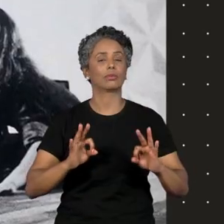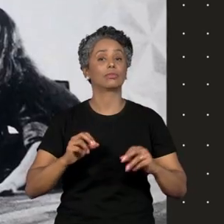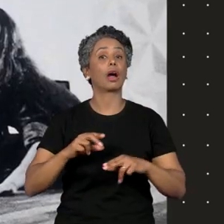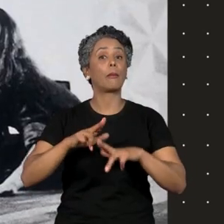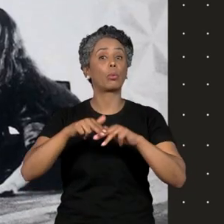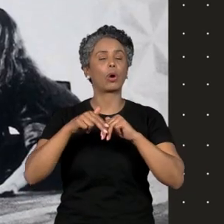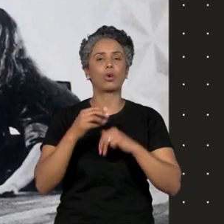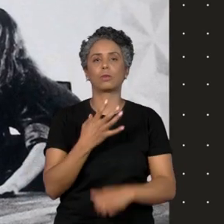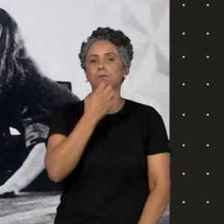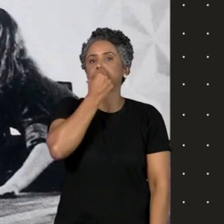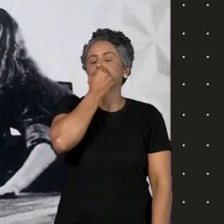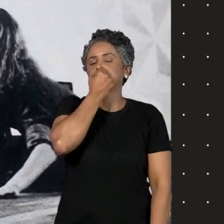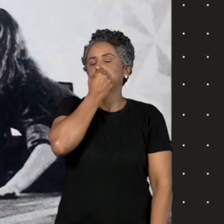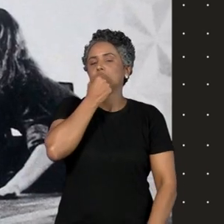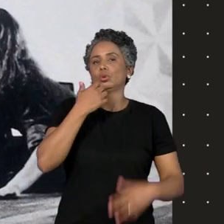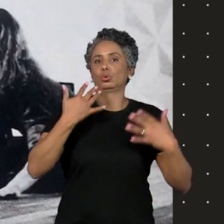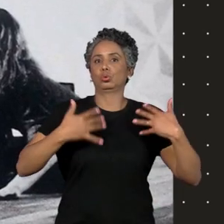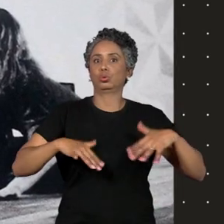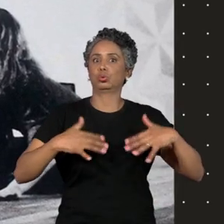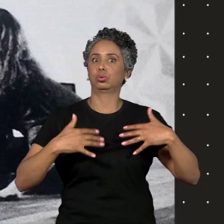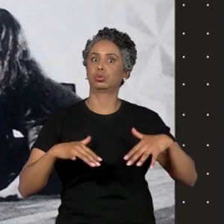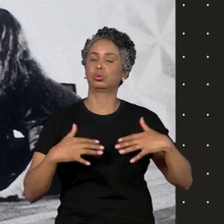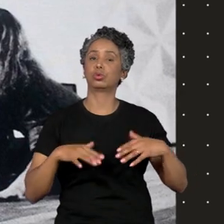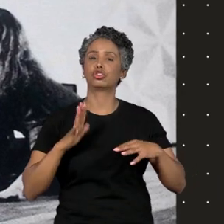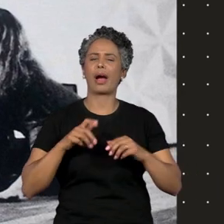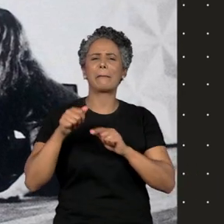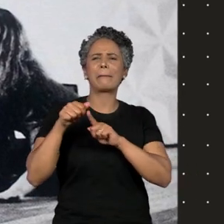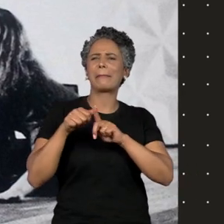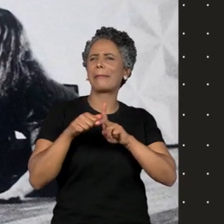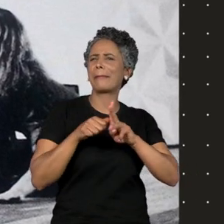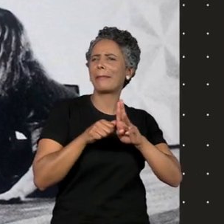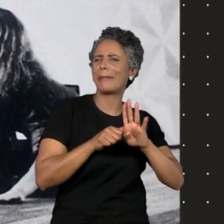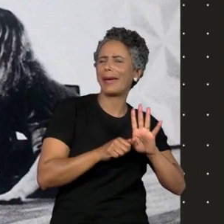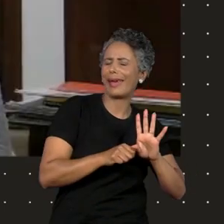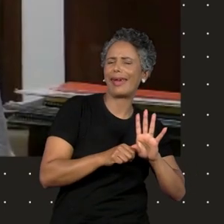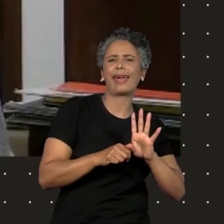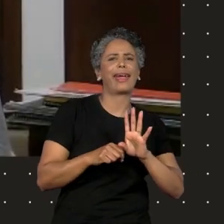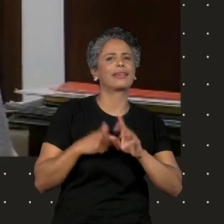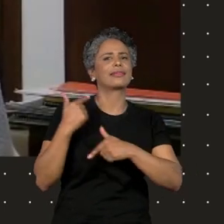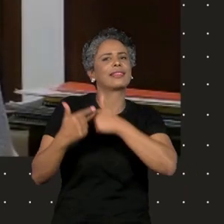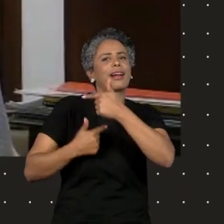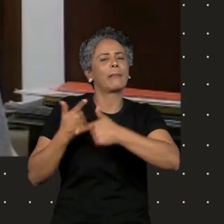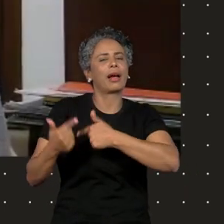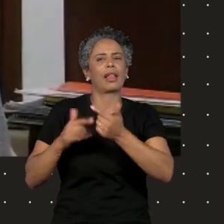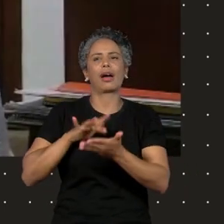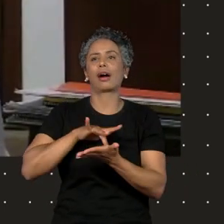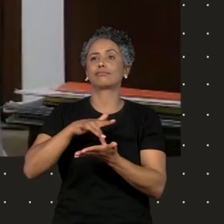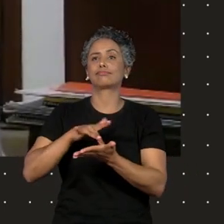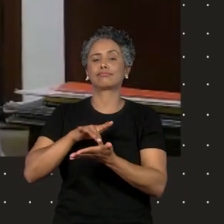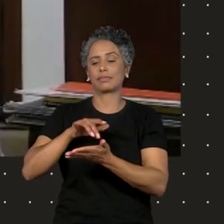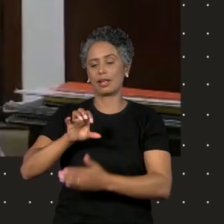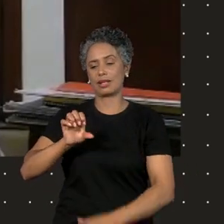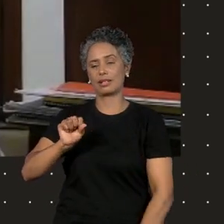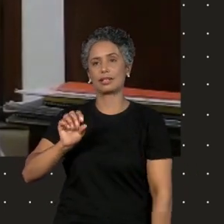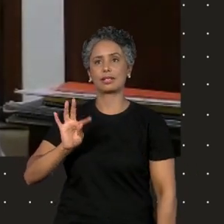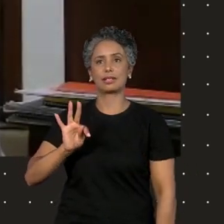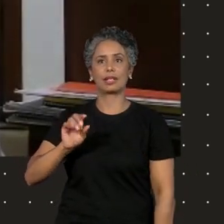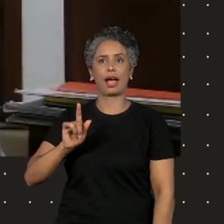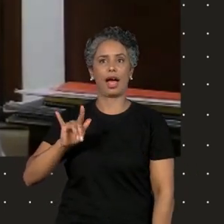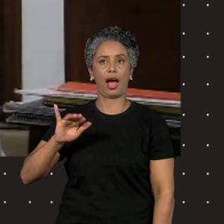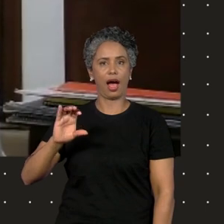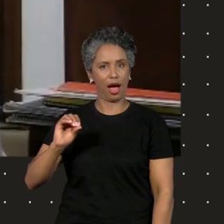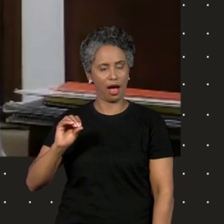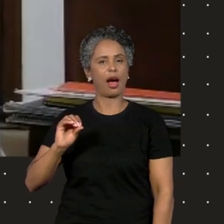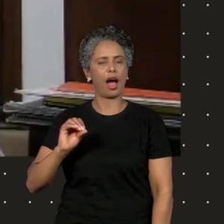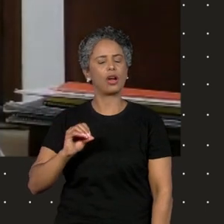E eu passei mais de mês junto deles no Balé Estágio, tentando, coreografando,